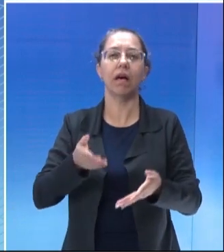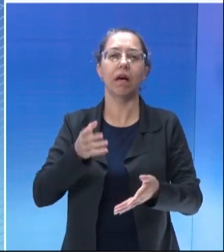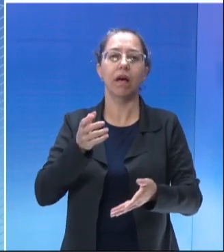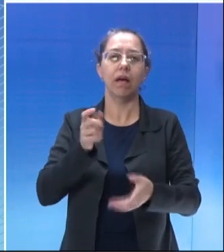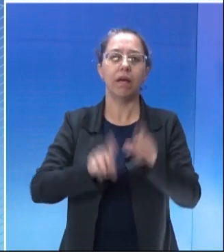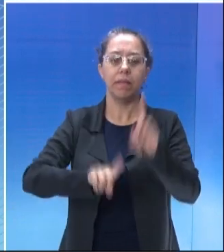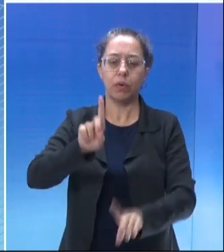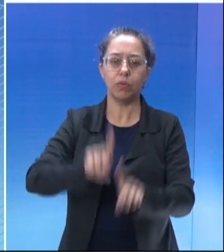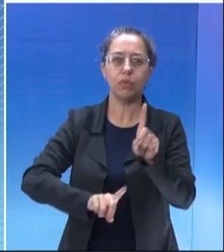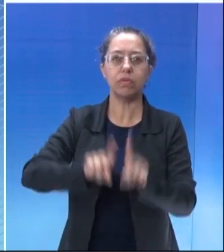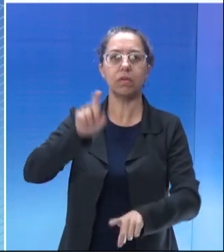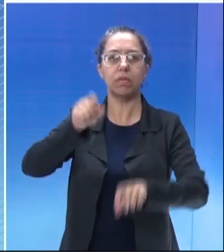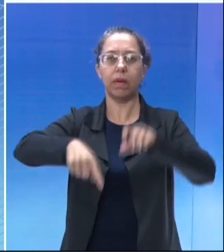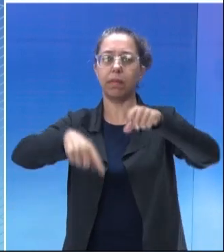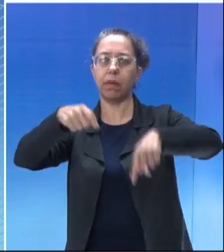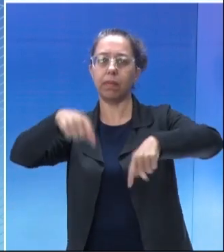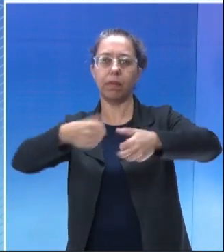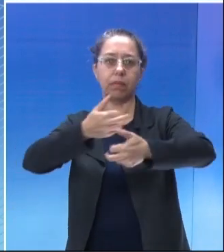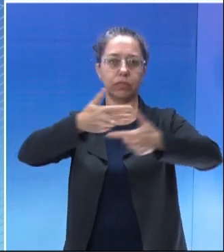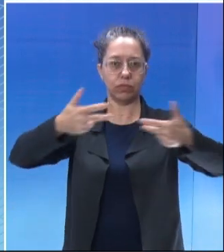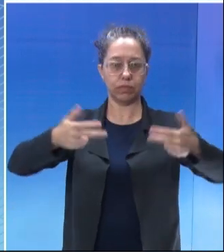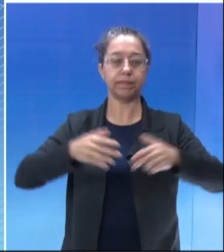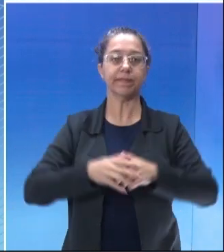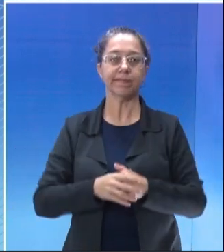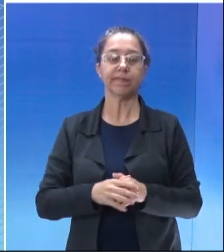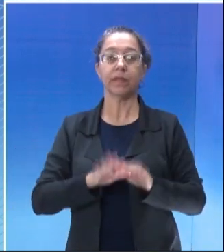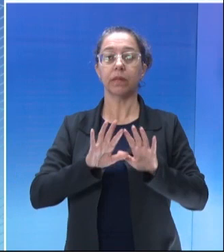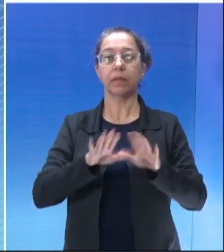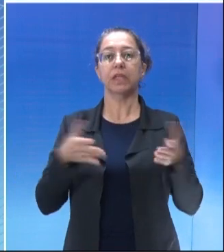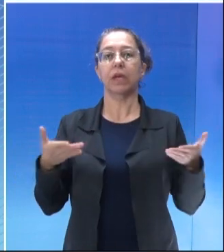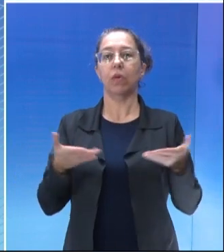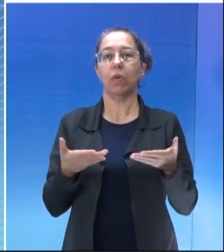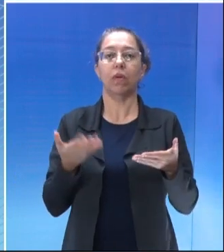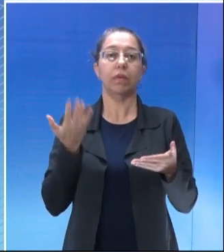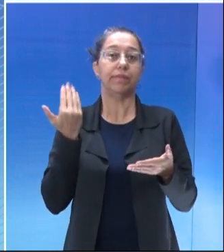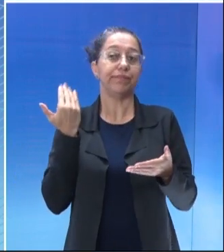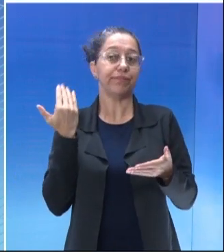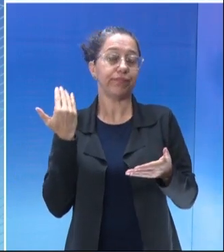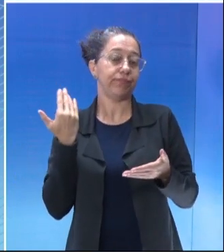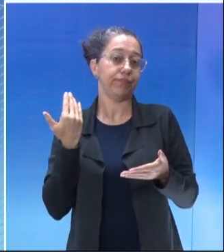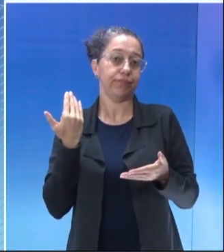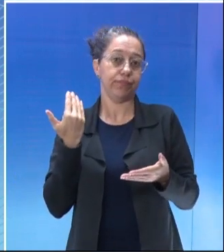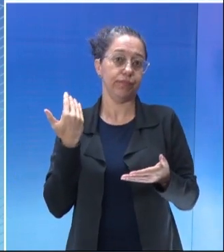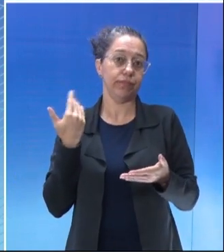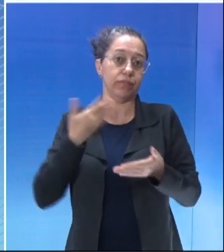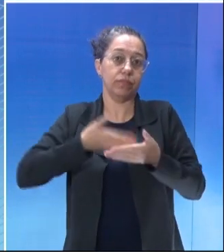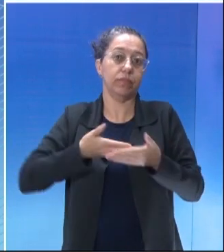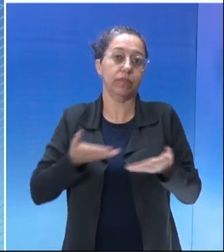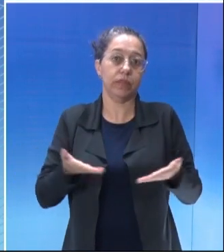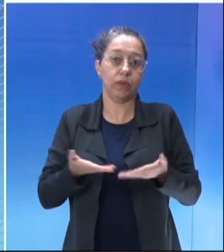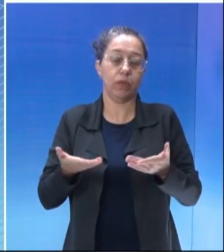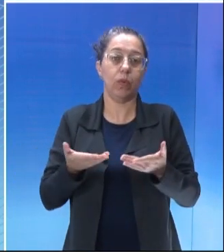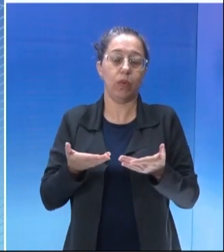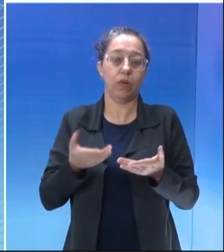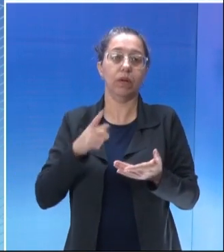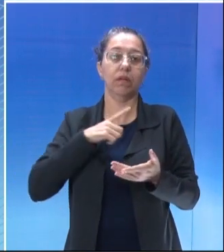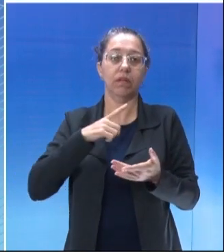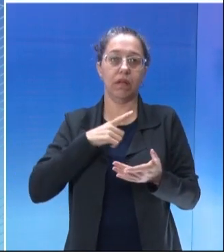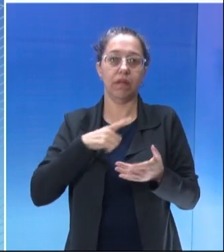mais recentes já foi totalmente o contrário, porque nós tivemos uma questão social